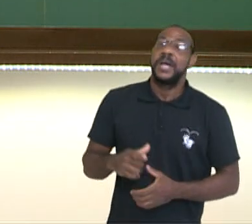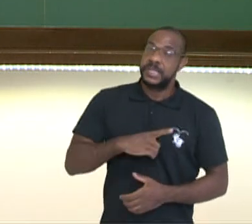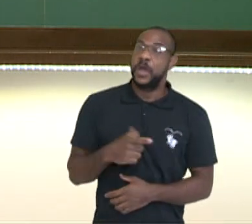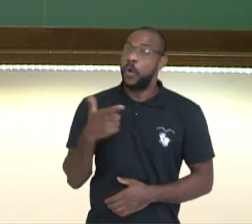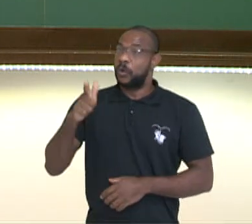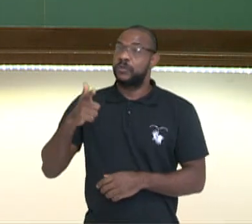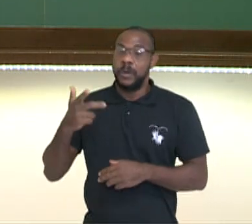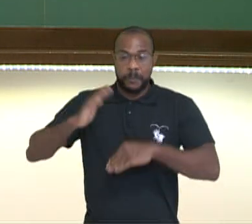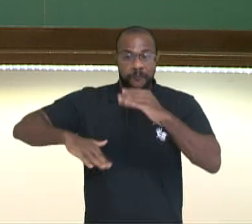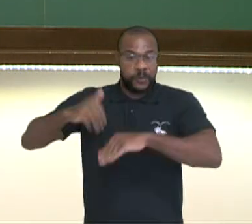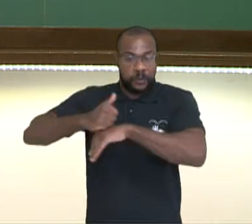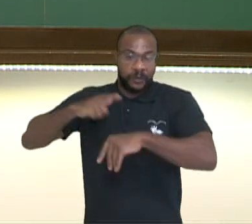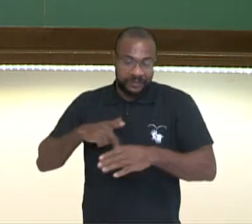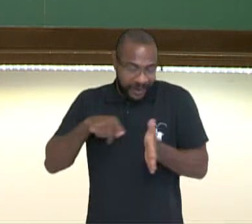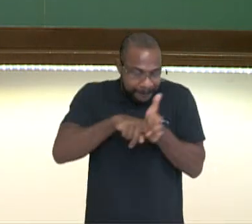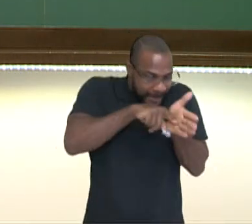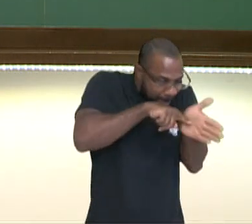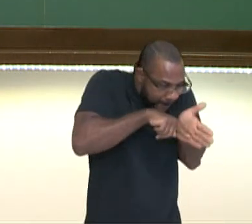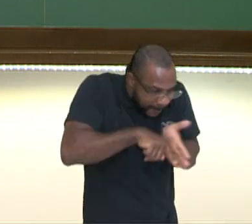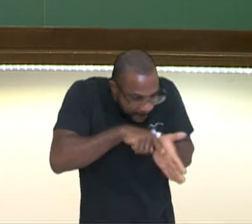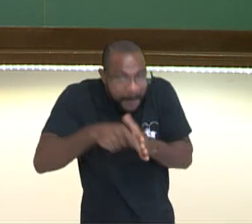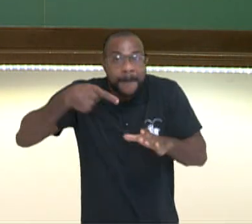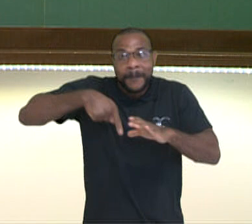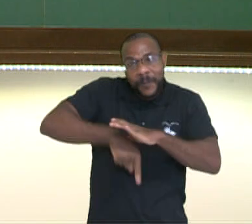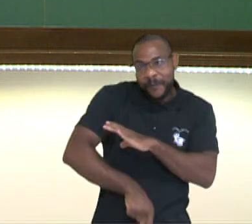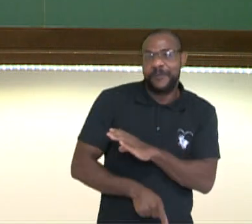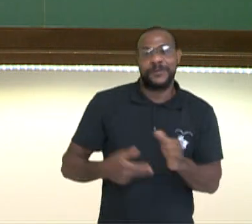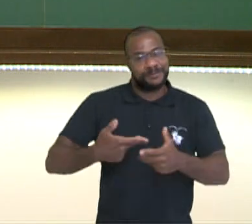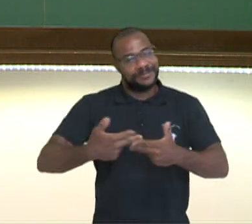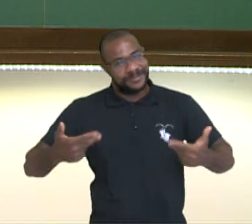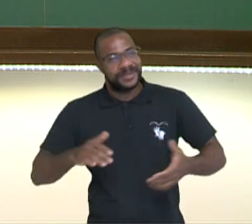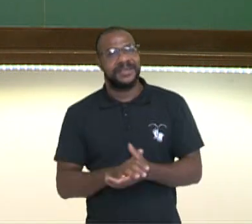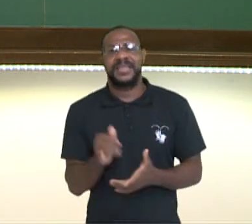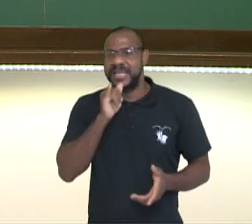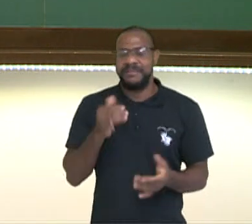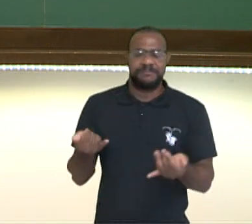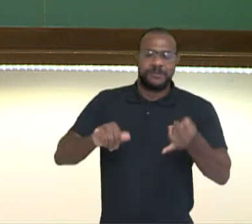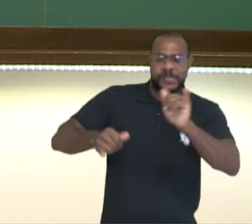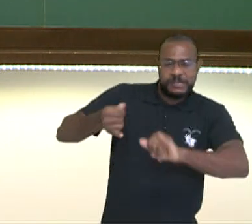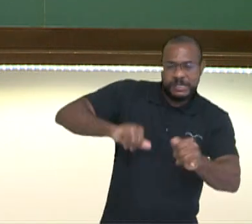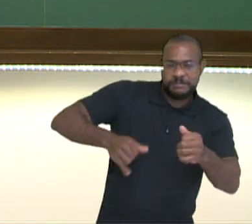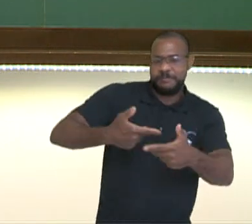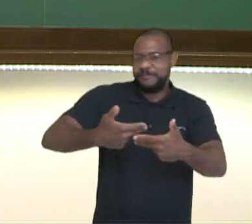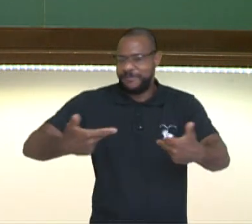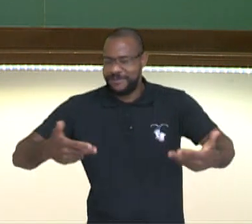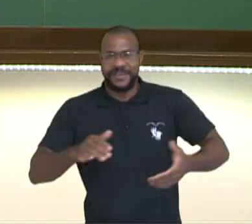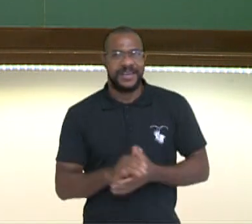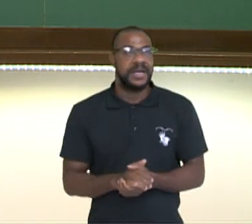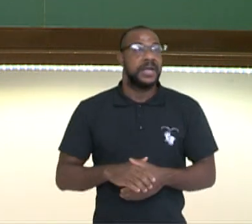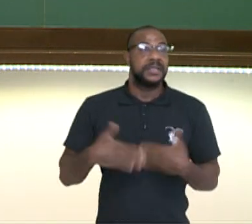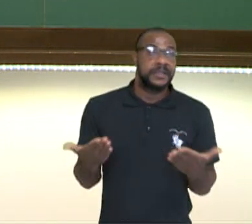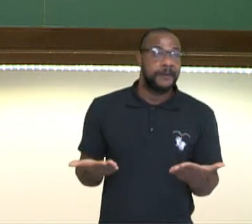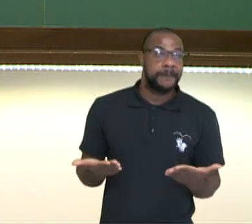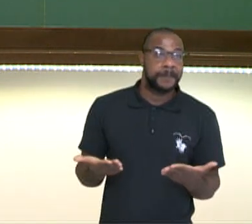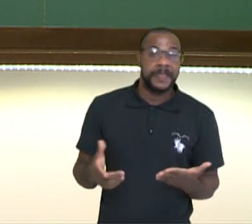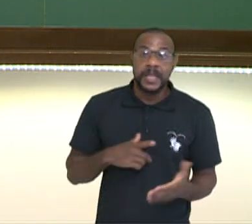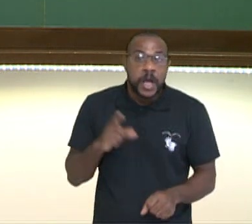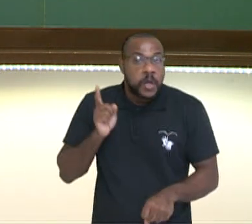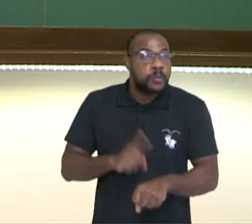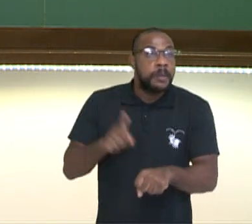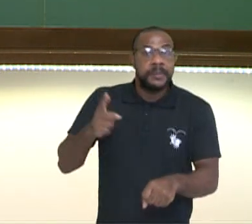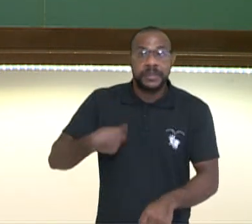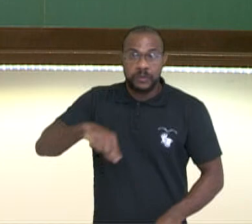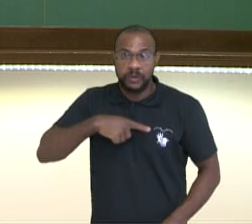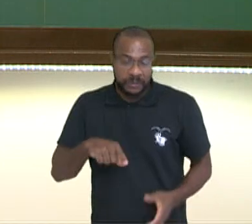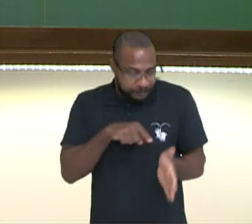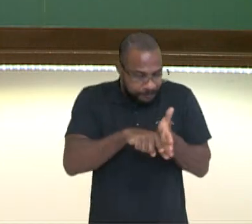entender, por exemplo, as propriedades de um elemento químico ou coisas do gênero. Ou seja, no momento em que a gente se